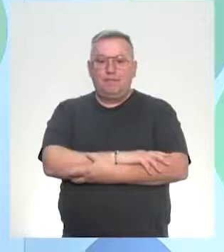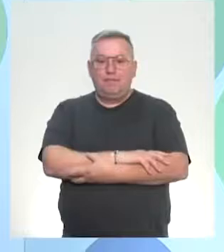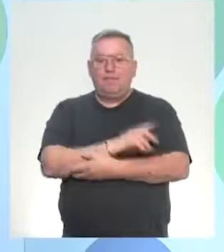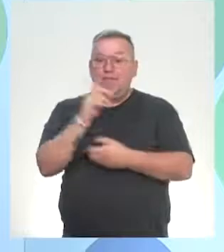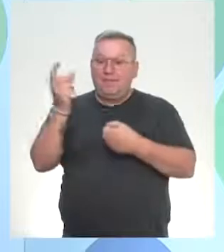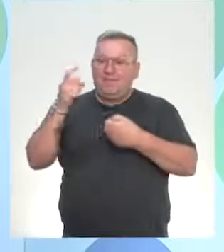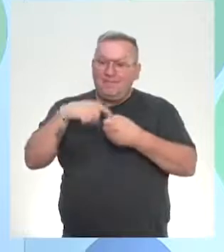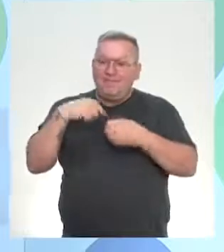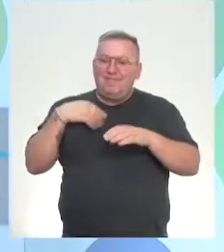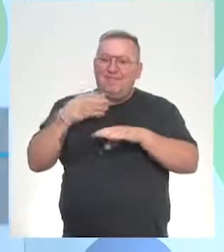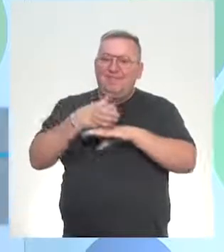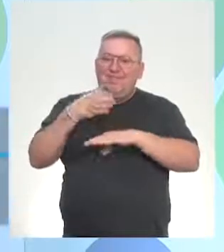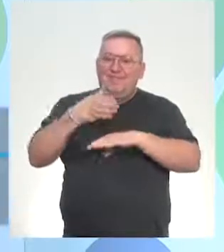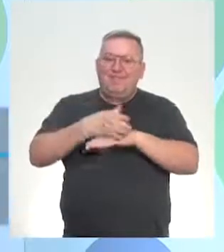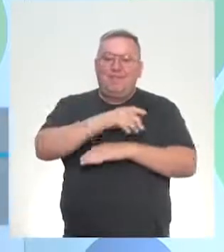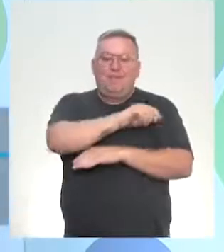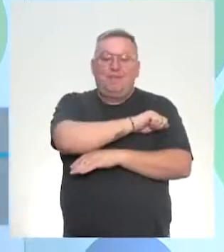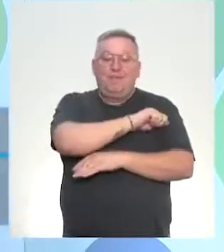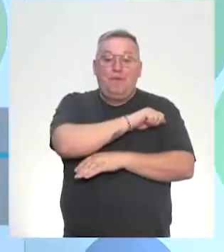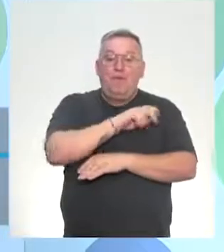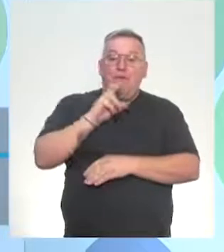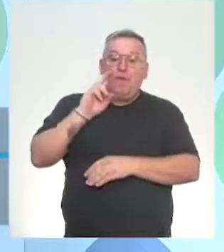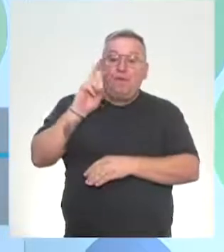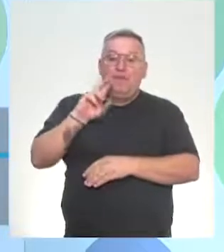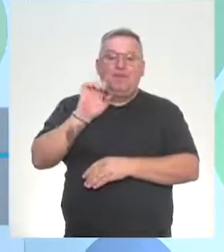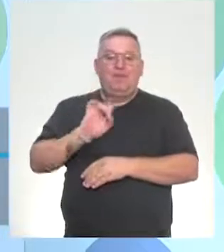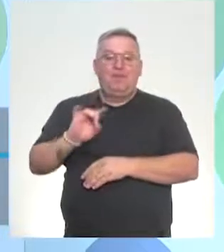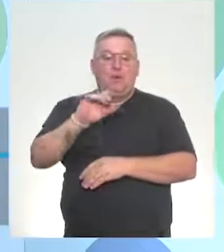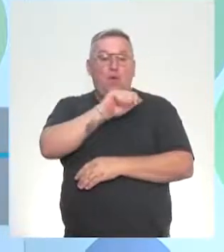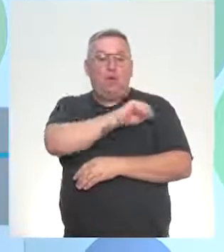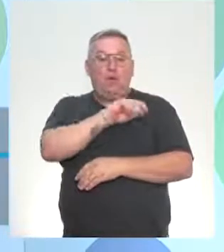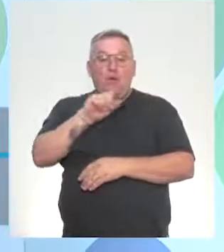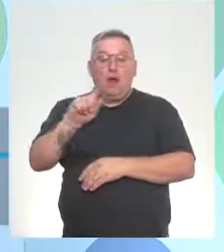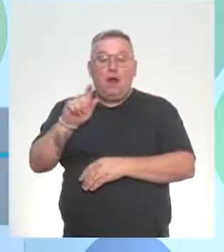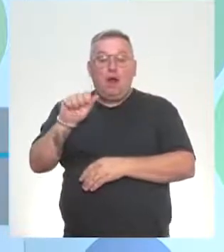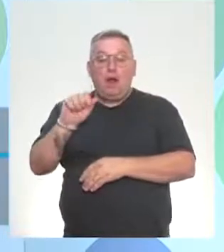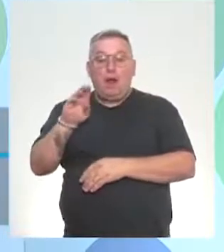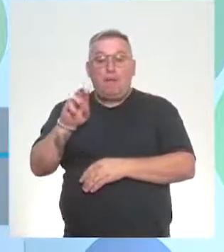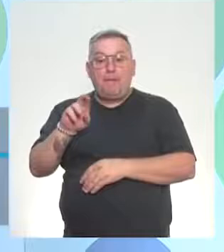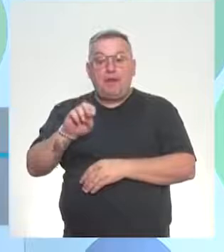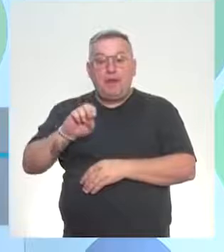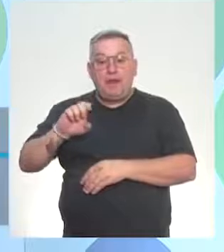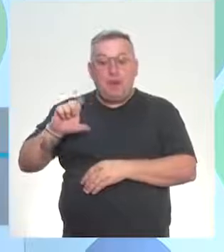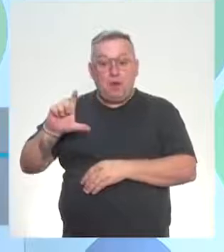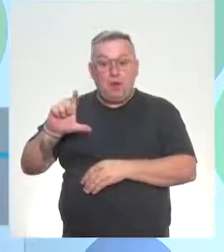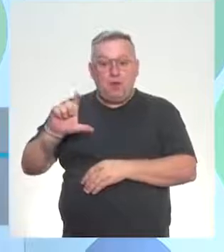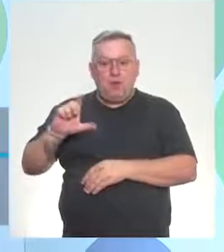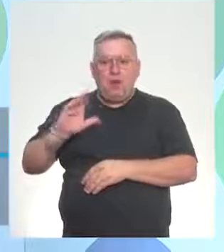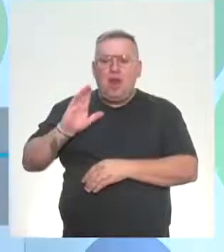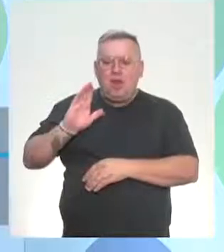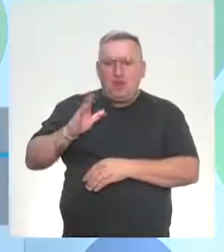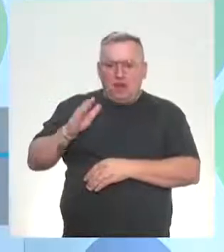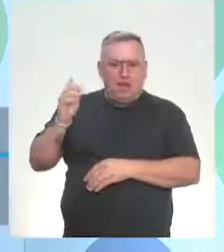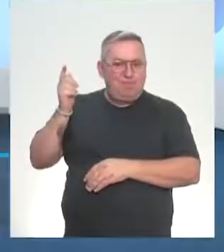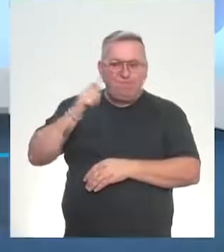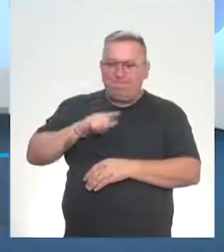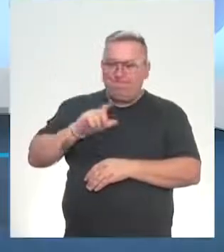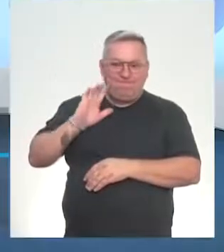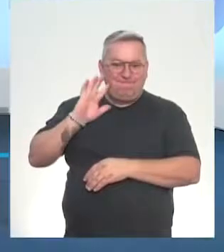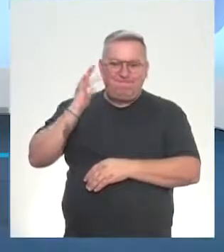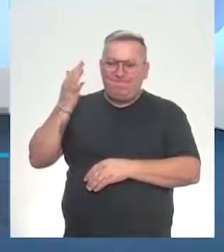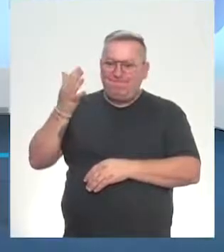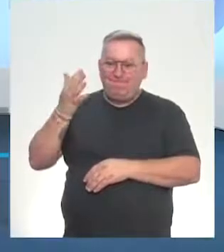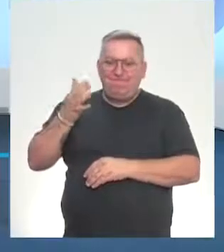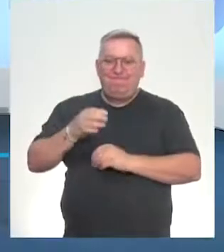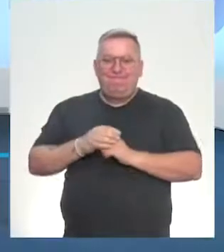Voltando aqui com a participação dos alunos, olha só, o aluno Gabriel dizendo já e não consegui resolver. Essa é a resposta